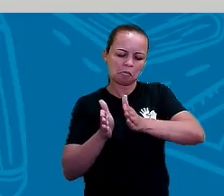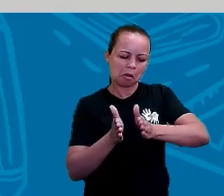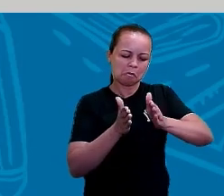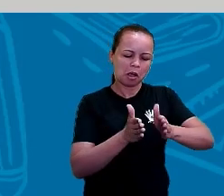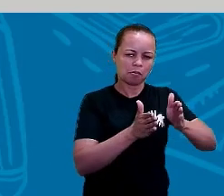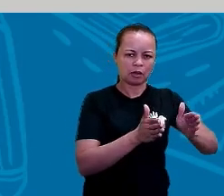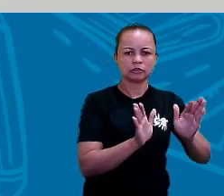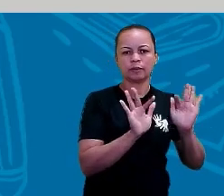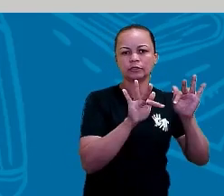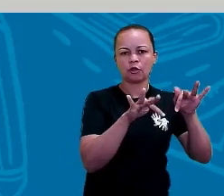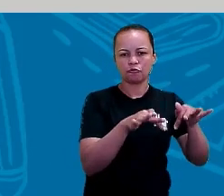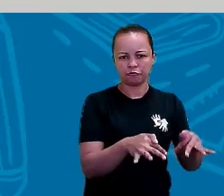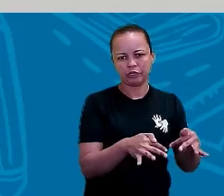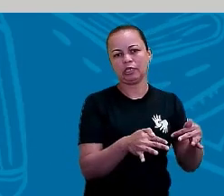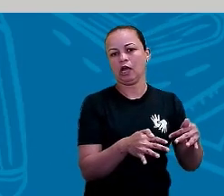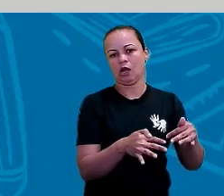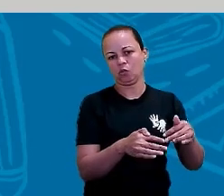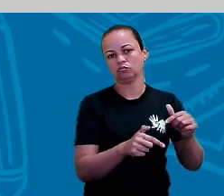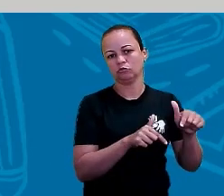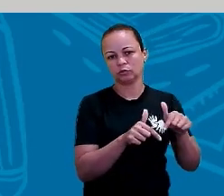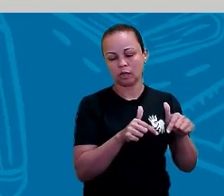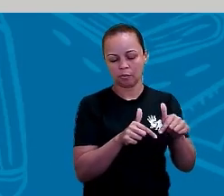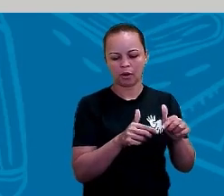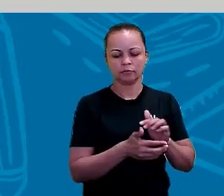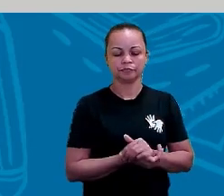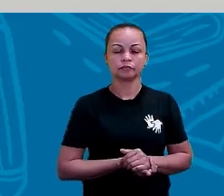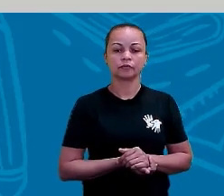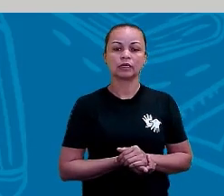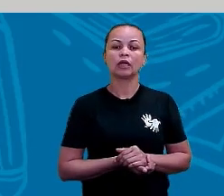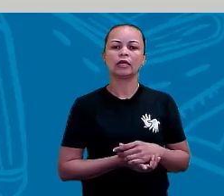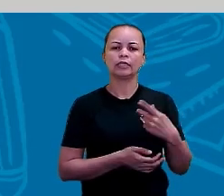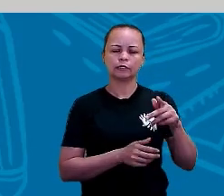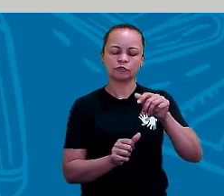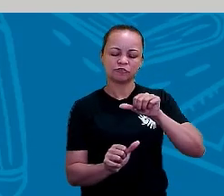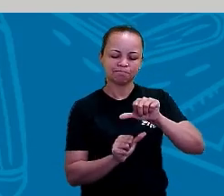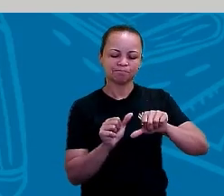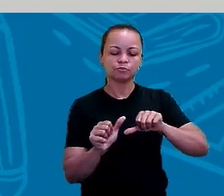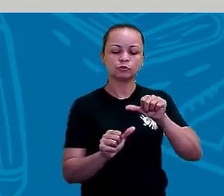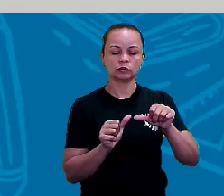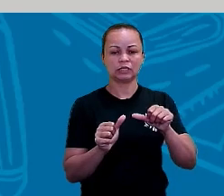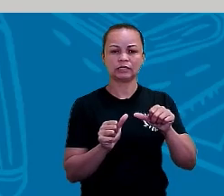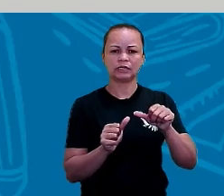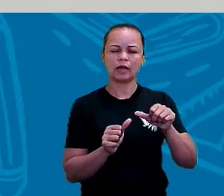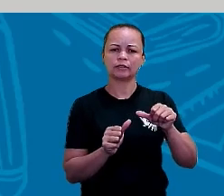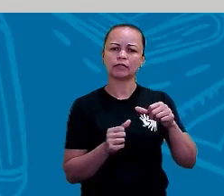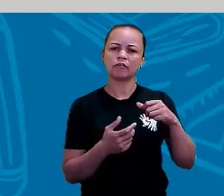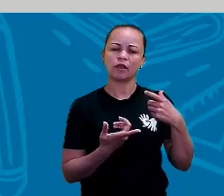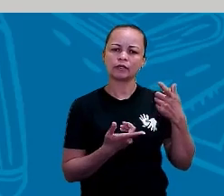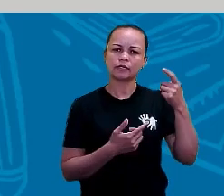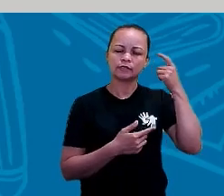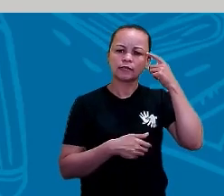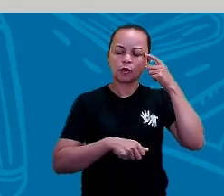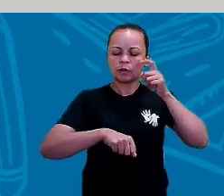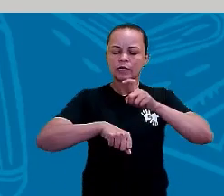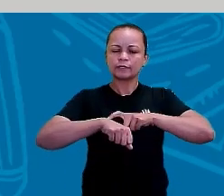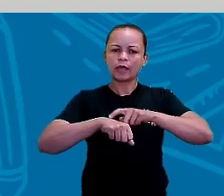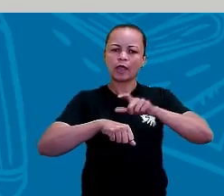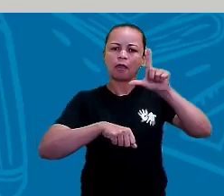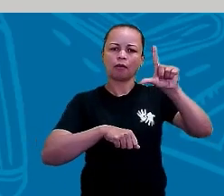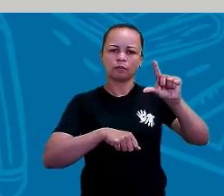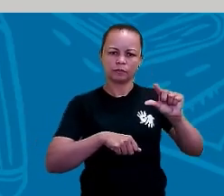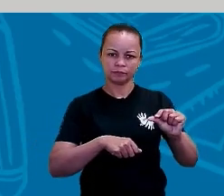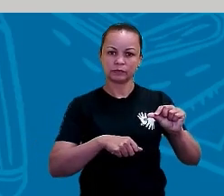a finalização. Então, o Fordismo foi essa mudança e teve a intenção de economizar tempo e